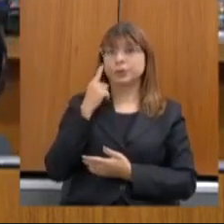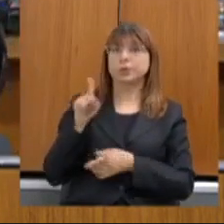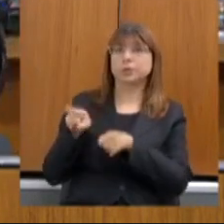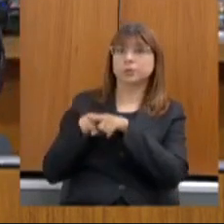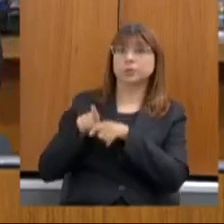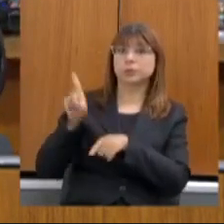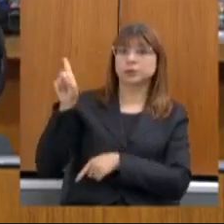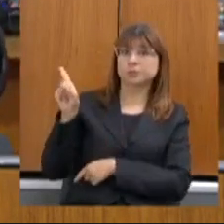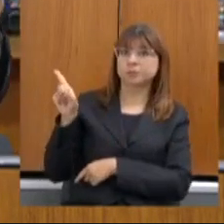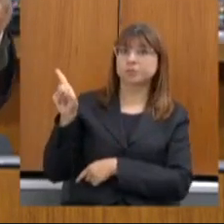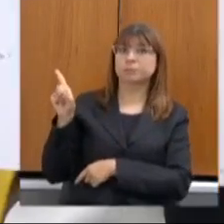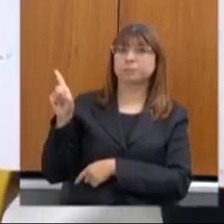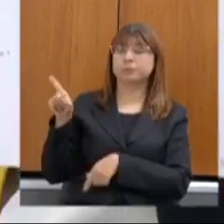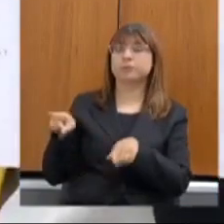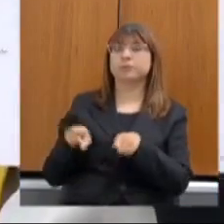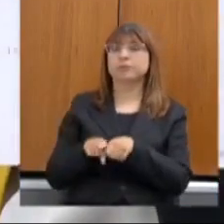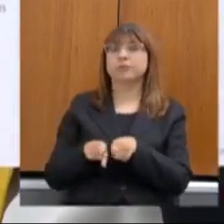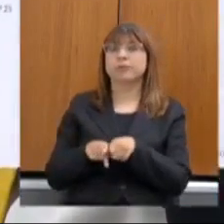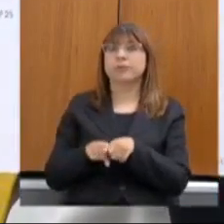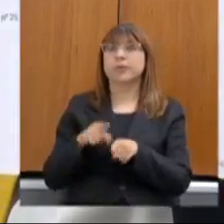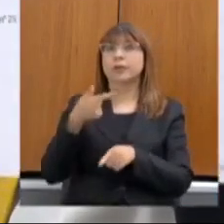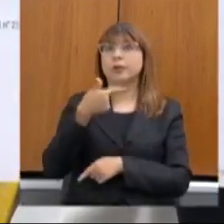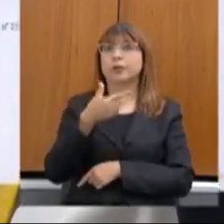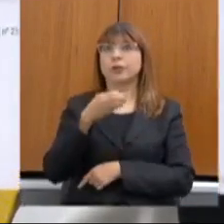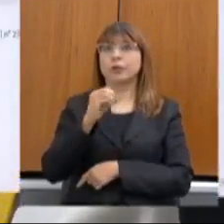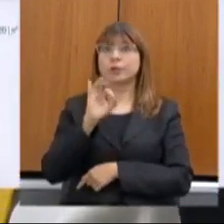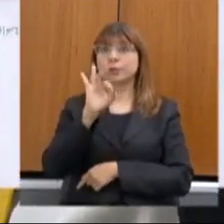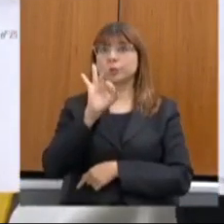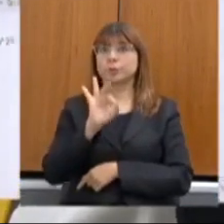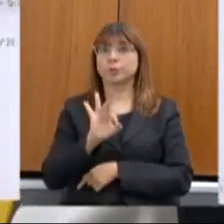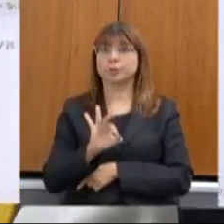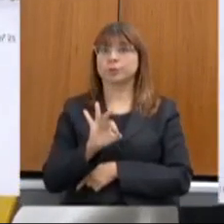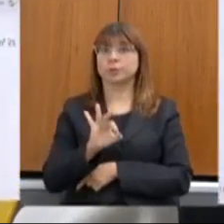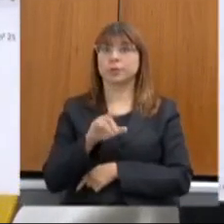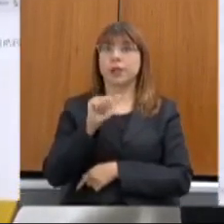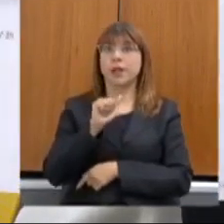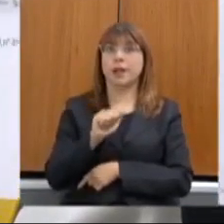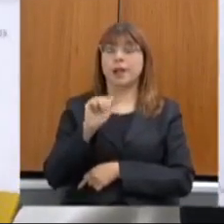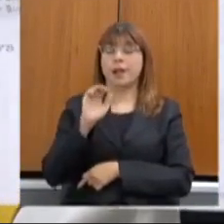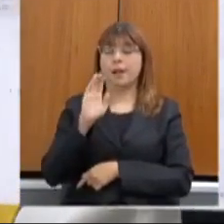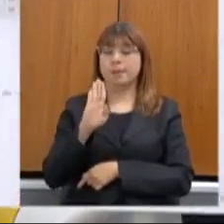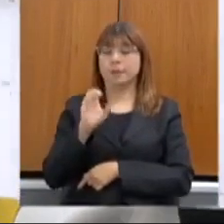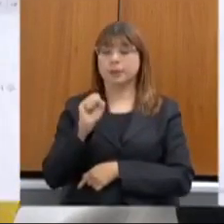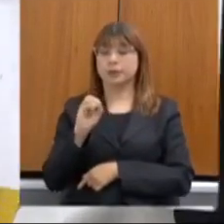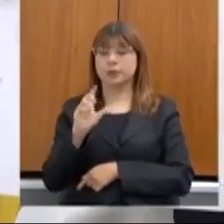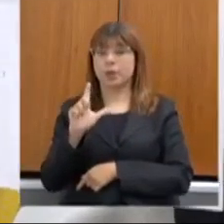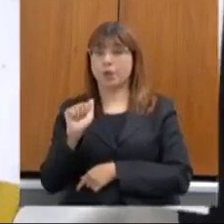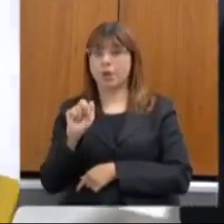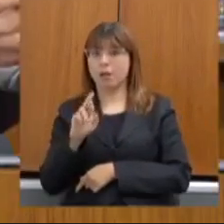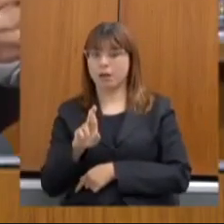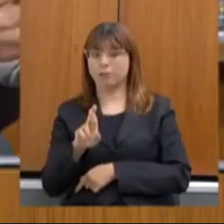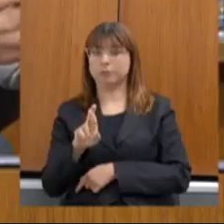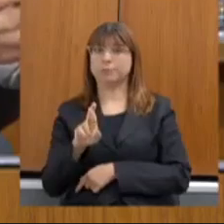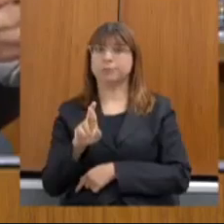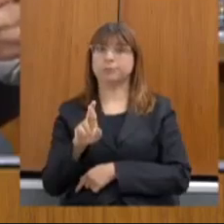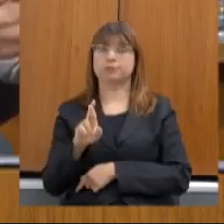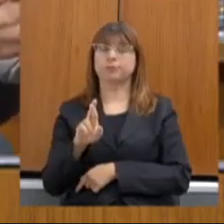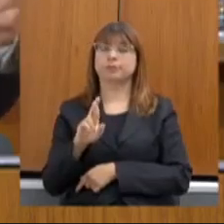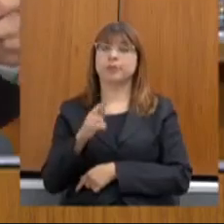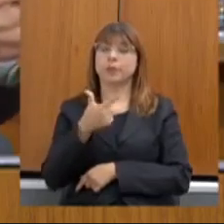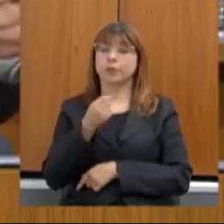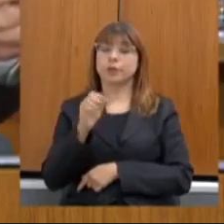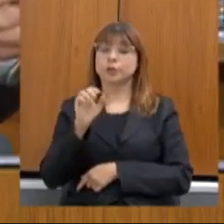é tá bem Davi solar Vinte por cento de tudo que ele tem energia solar nosso país é